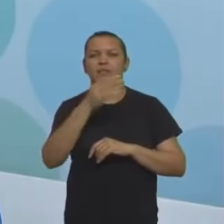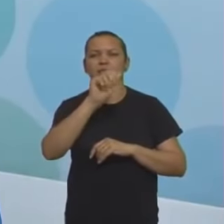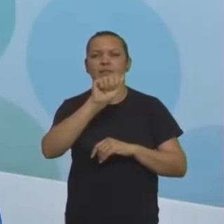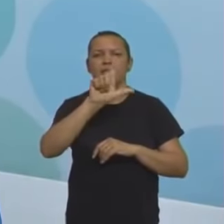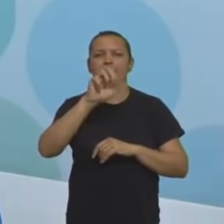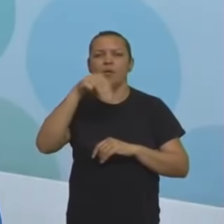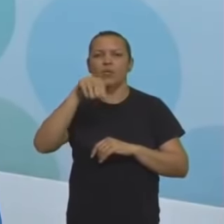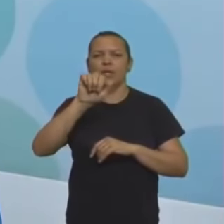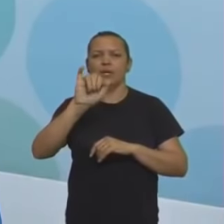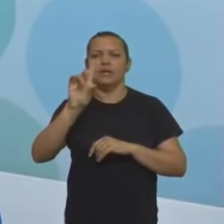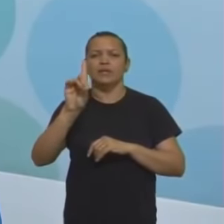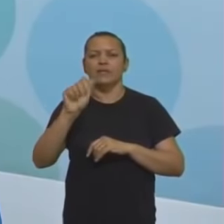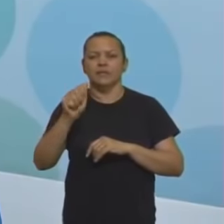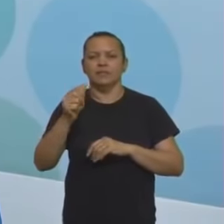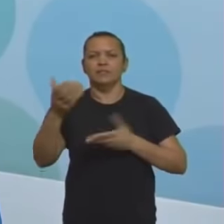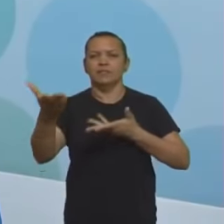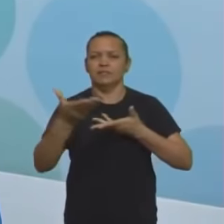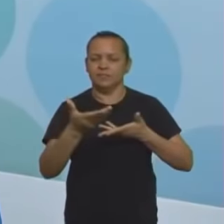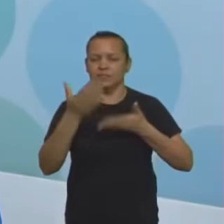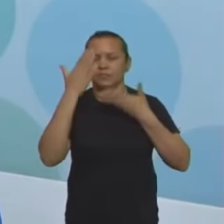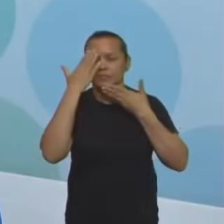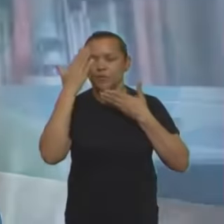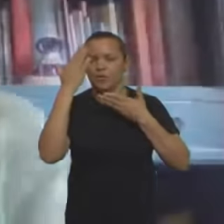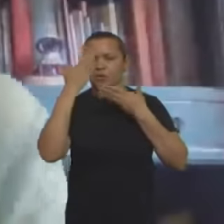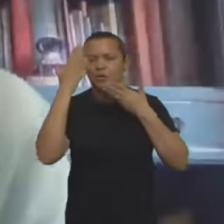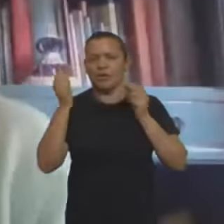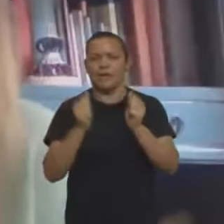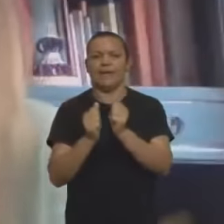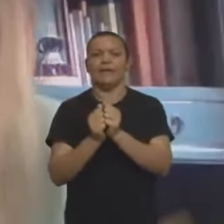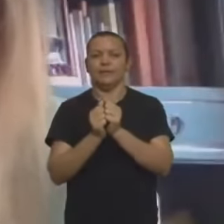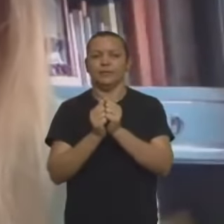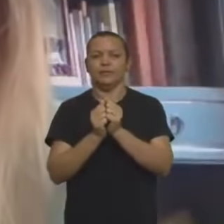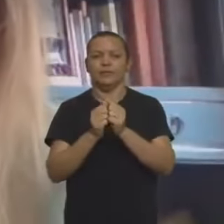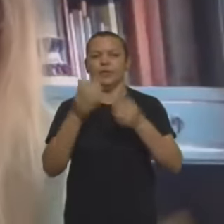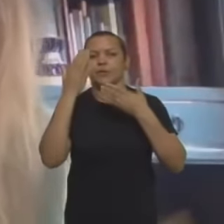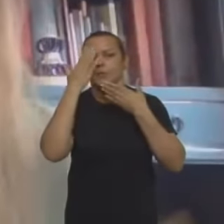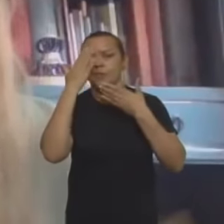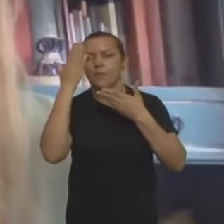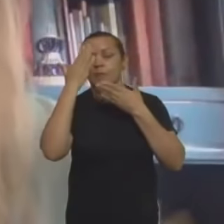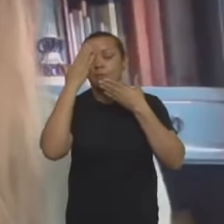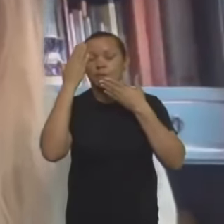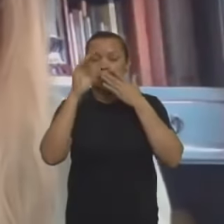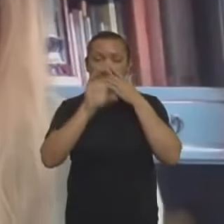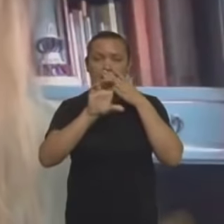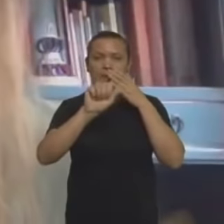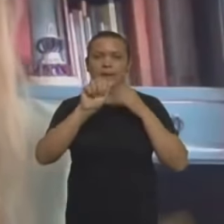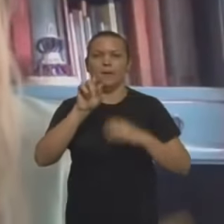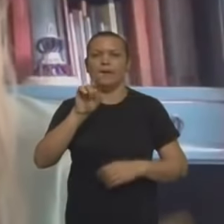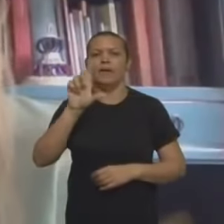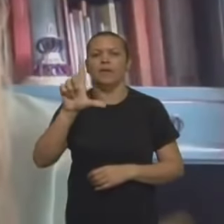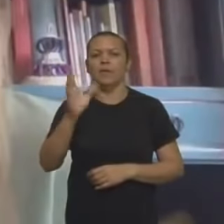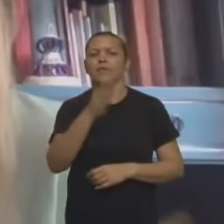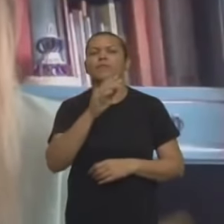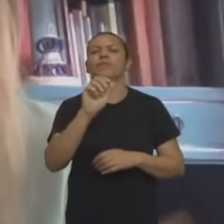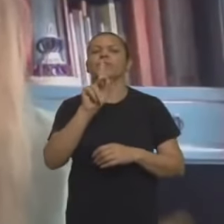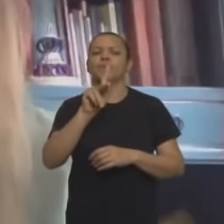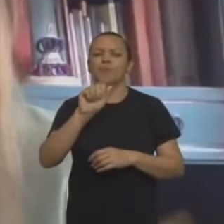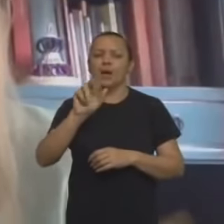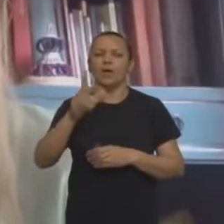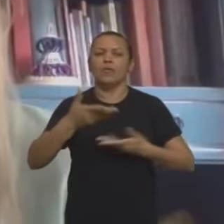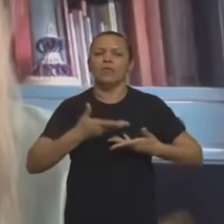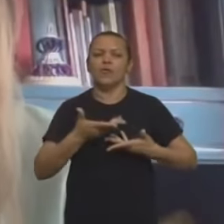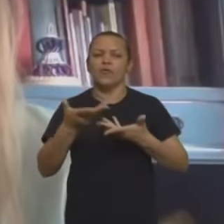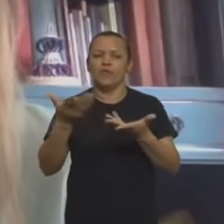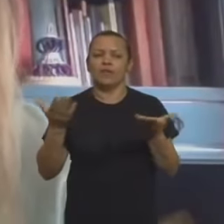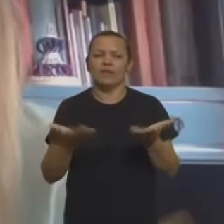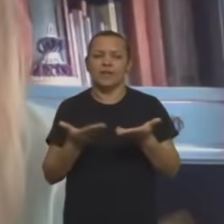bem-vinda e muito obrigada pela participação. Muito obrigada, Carol e Paula, pelo convite de participar